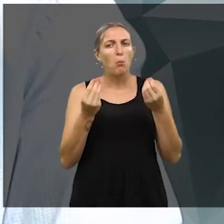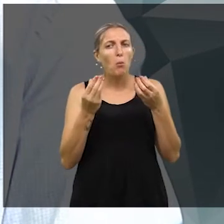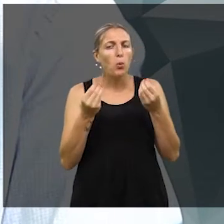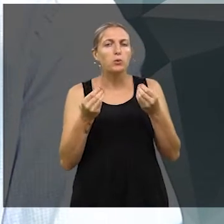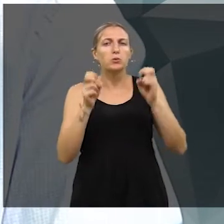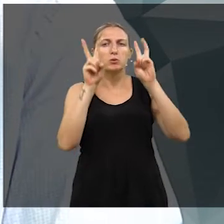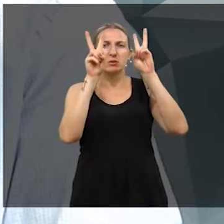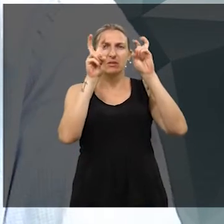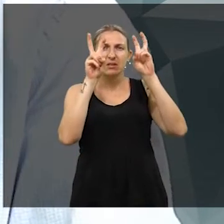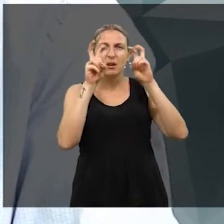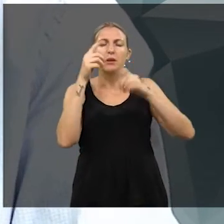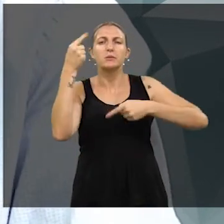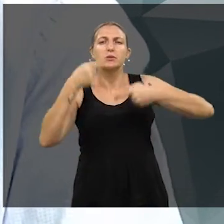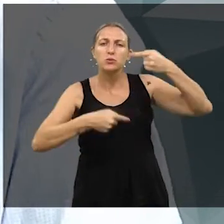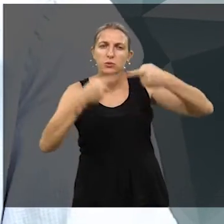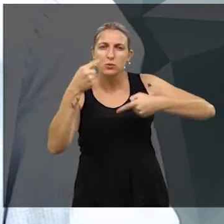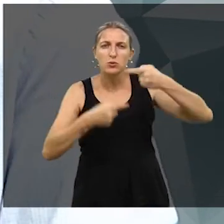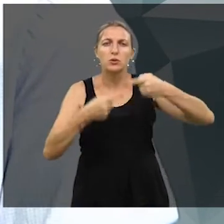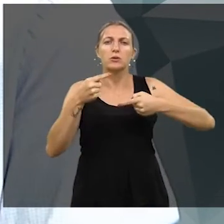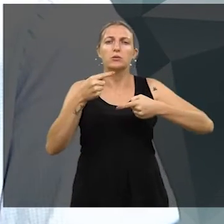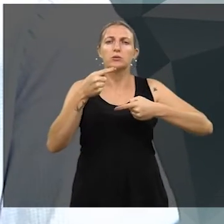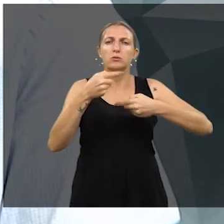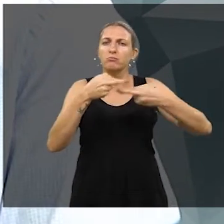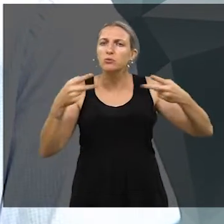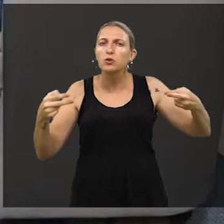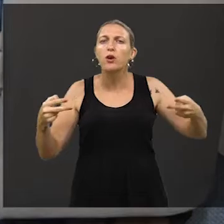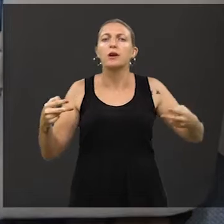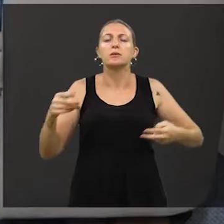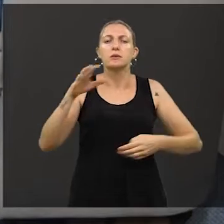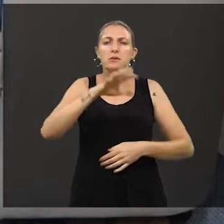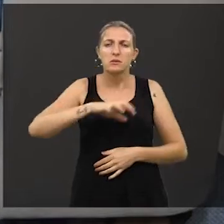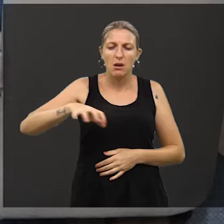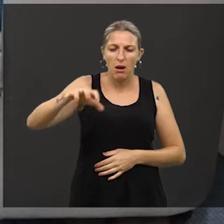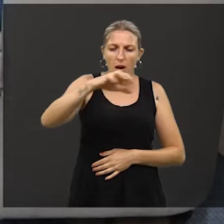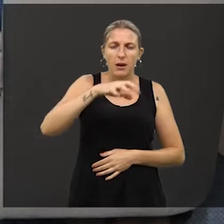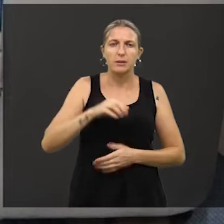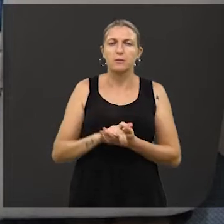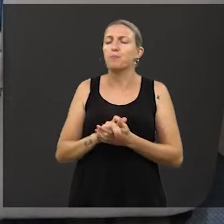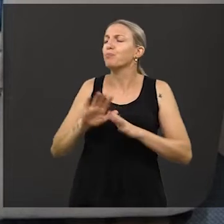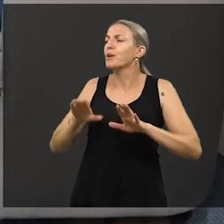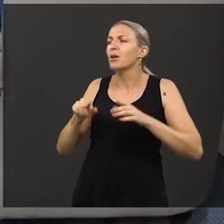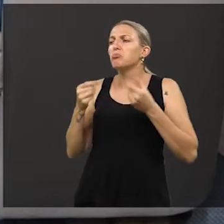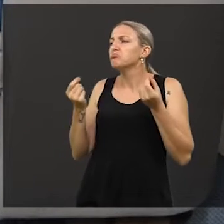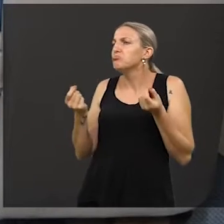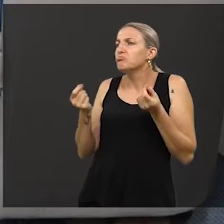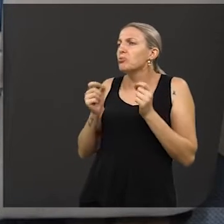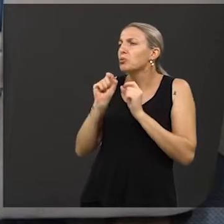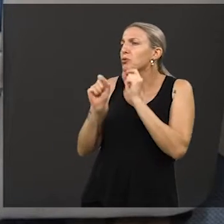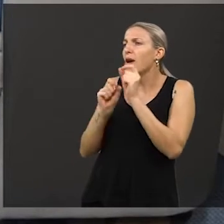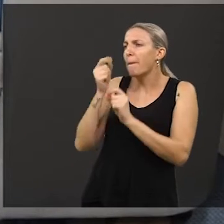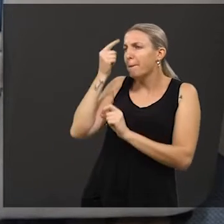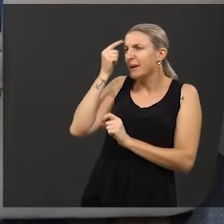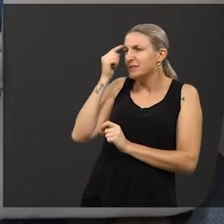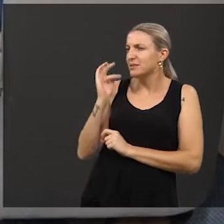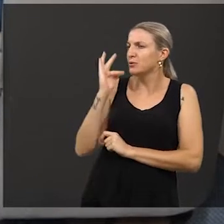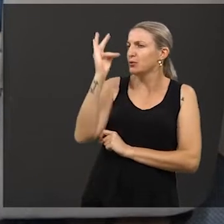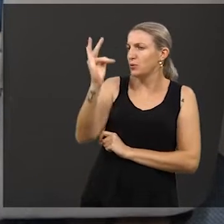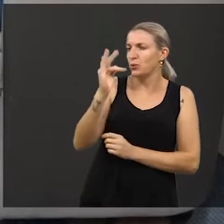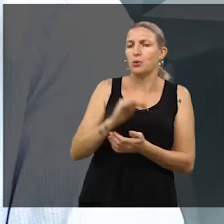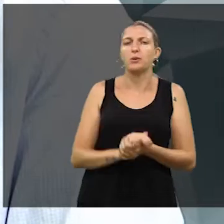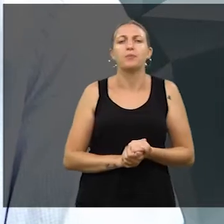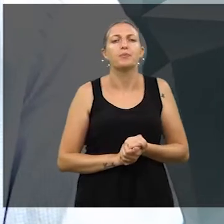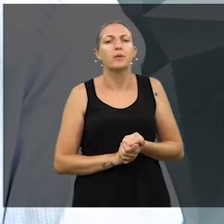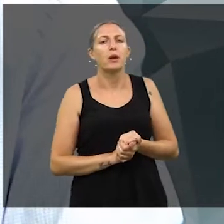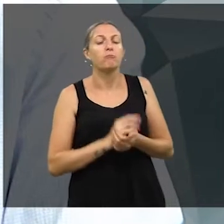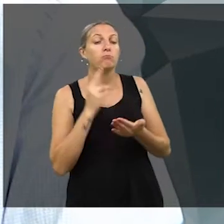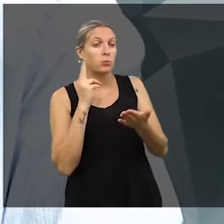foram os temas aí que a gente procurou discutir em diversas áreas. E quais são as projeções futuras então para os próximos 2 anos? Então, a